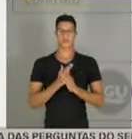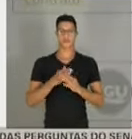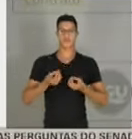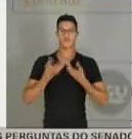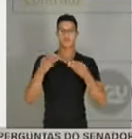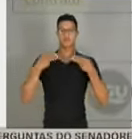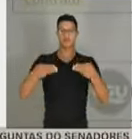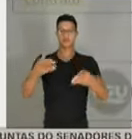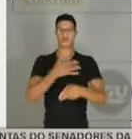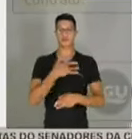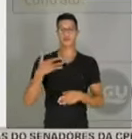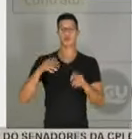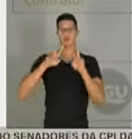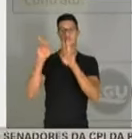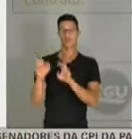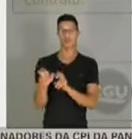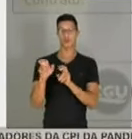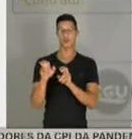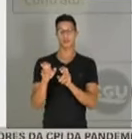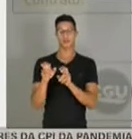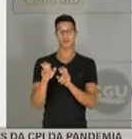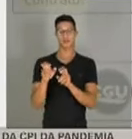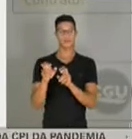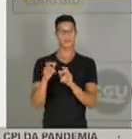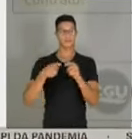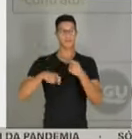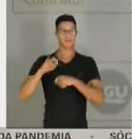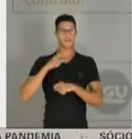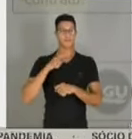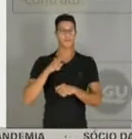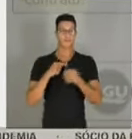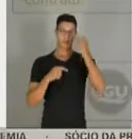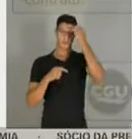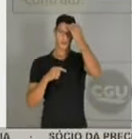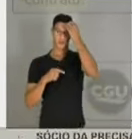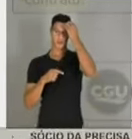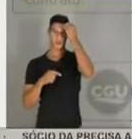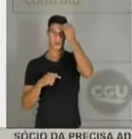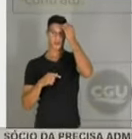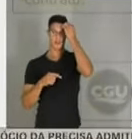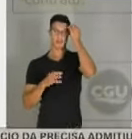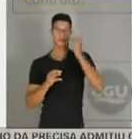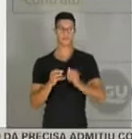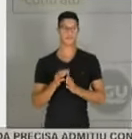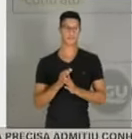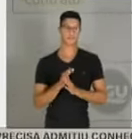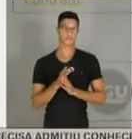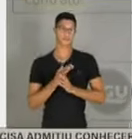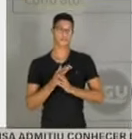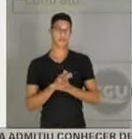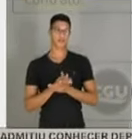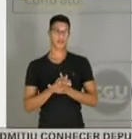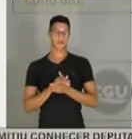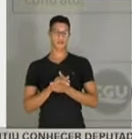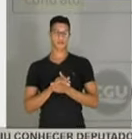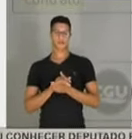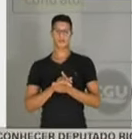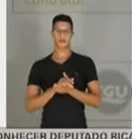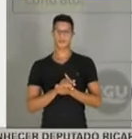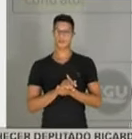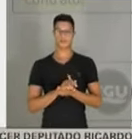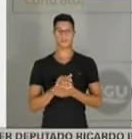Manifestação do Ministério da Saúde sobre a questão do inadimplimento da Barat Precisa. E aí manda para avaliação de outros